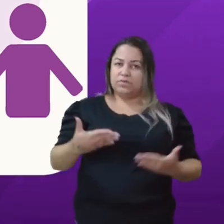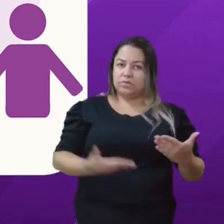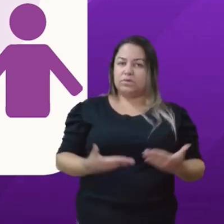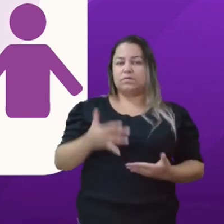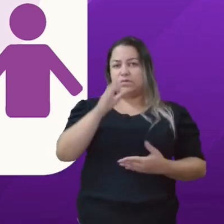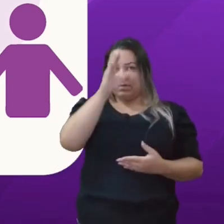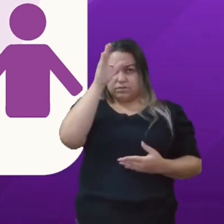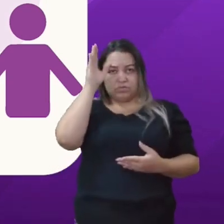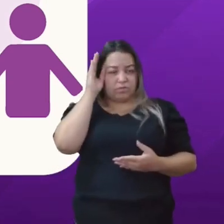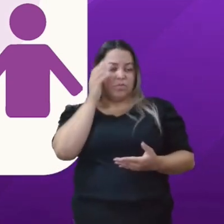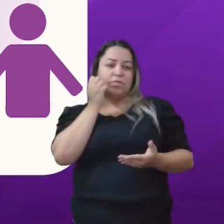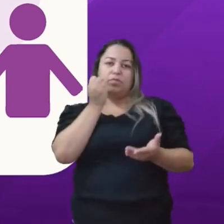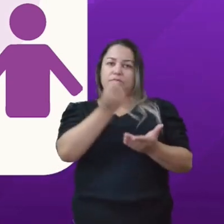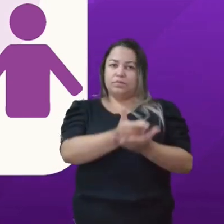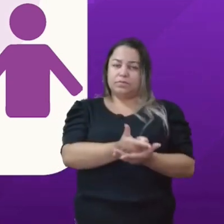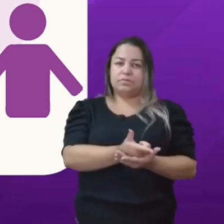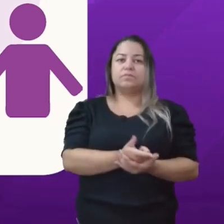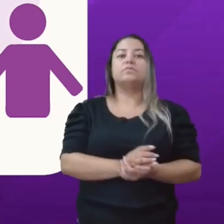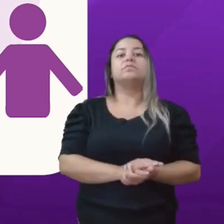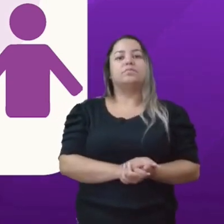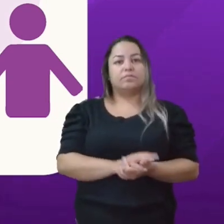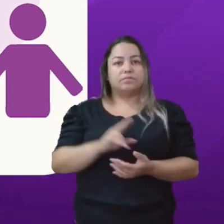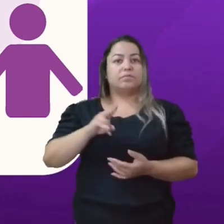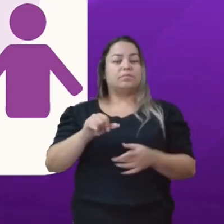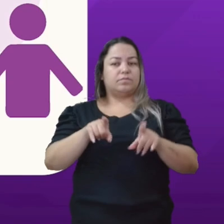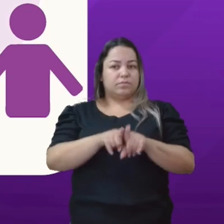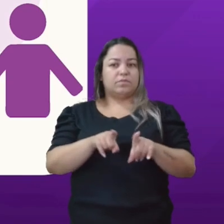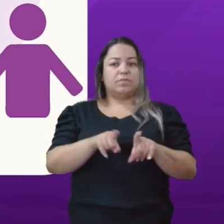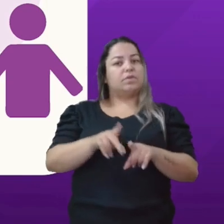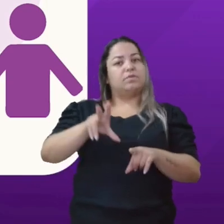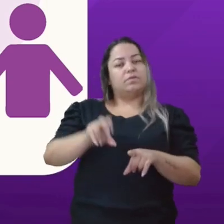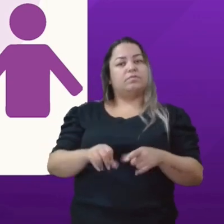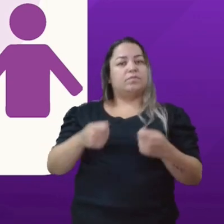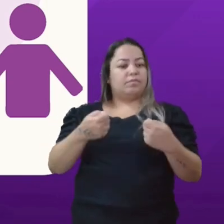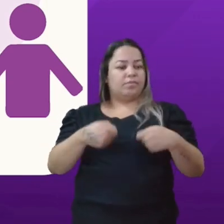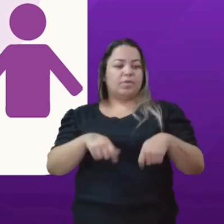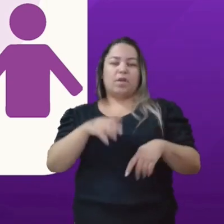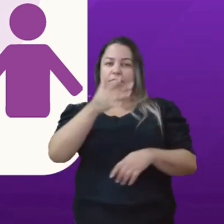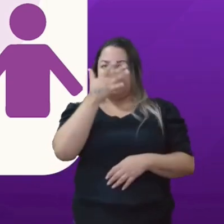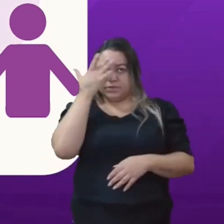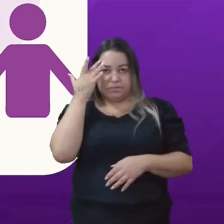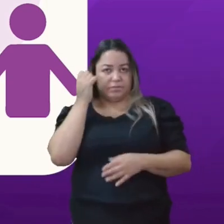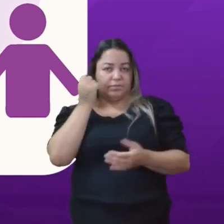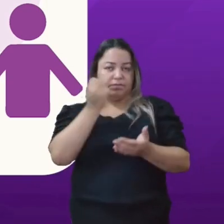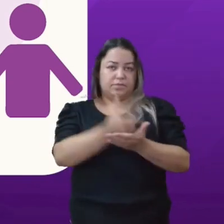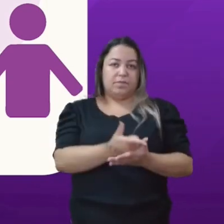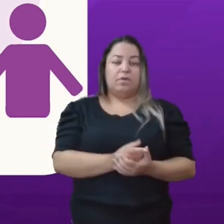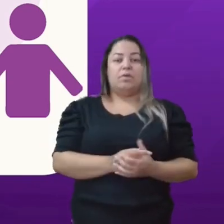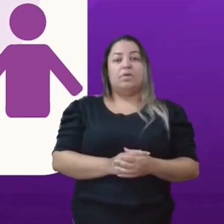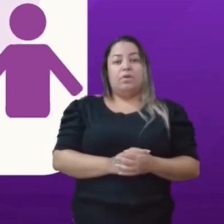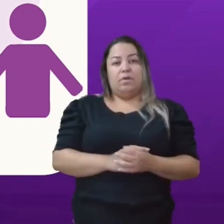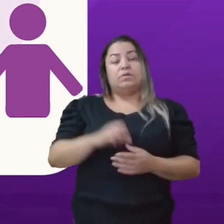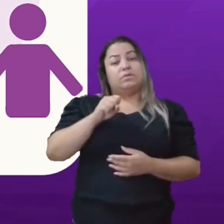consumidor adquire. Então, a gente vai considerar o produto e não necessariamente quem consome. Então, por exemplo, se uma